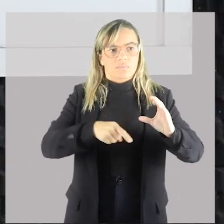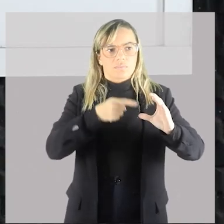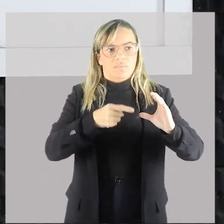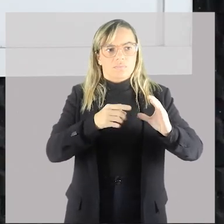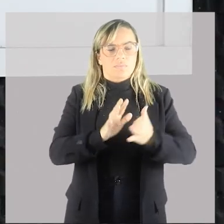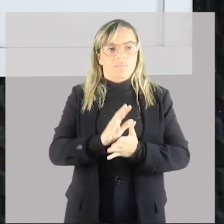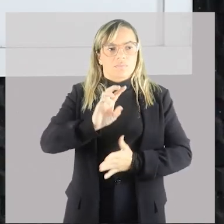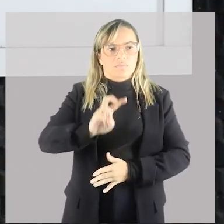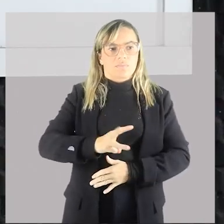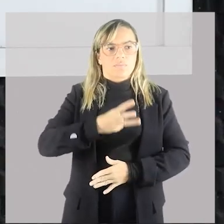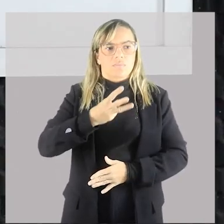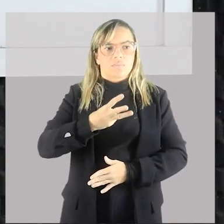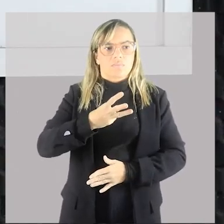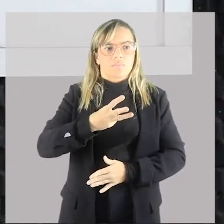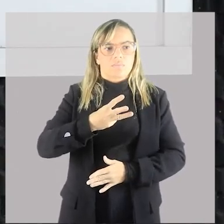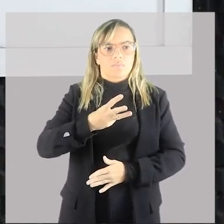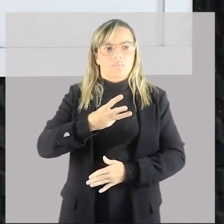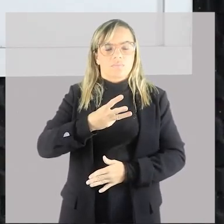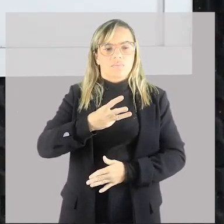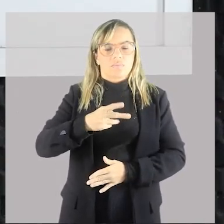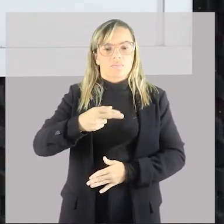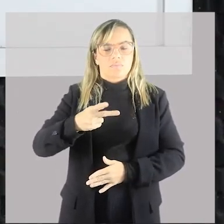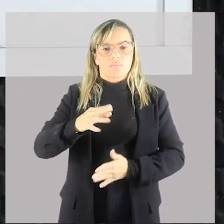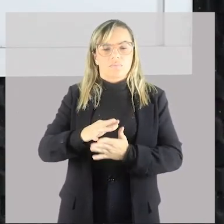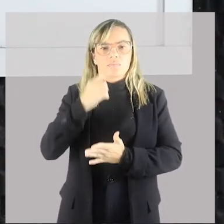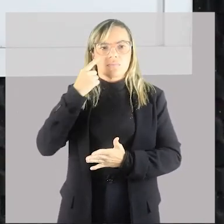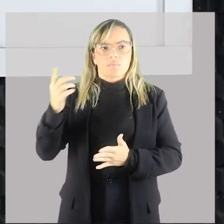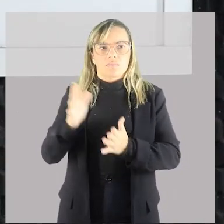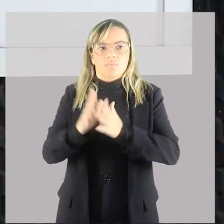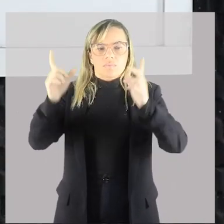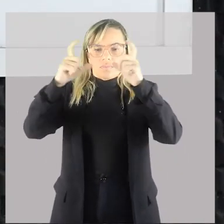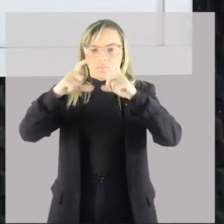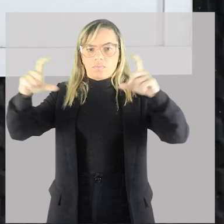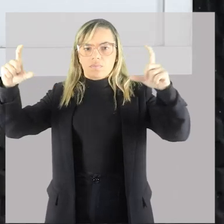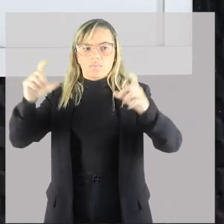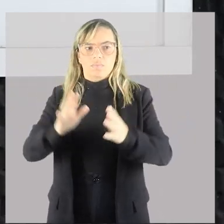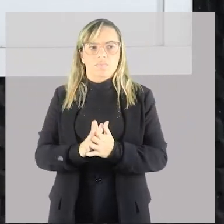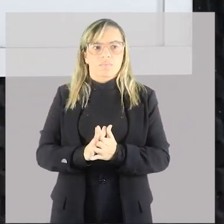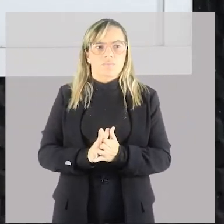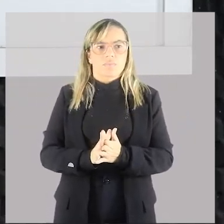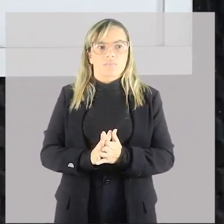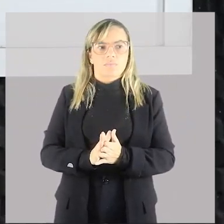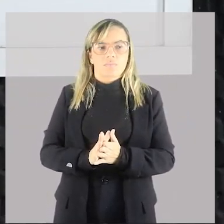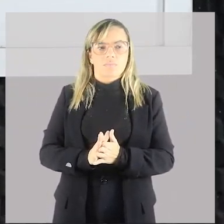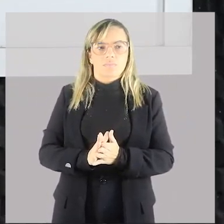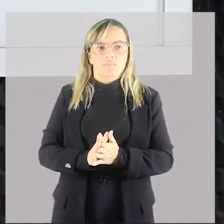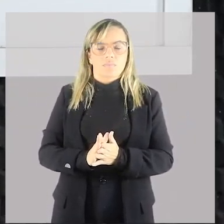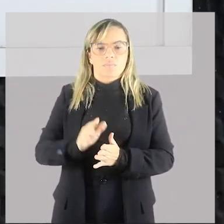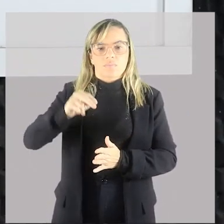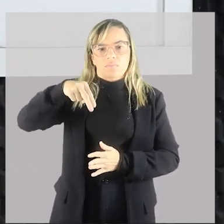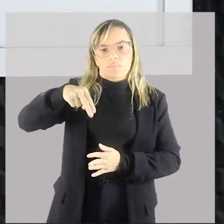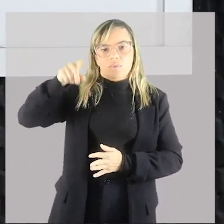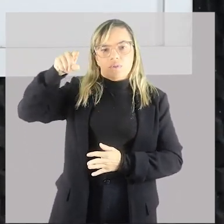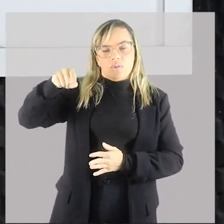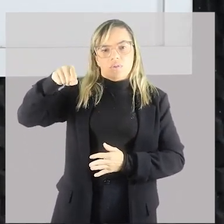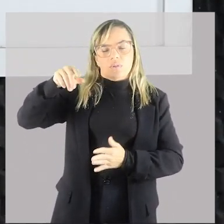3. E aí, você vai jogar na fórmula ali, ó. N fatorial, que vai ser